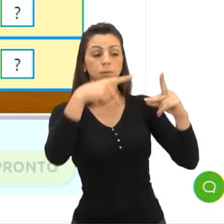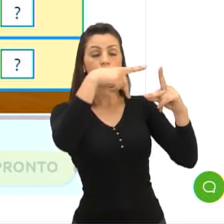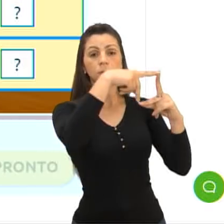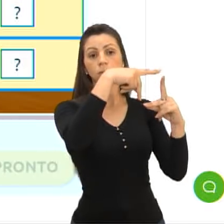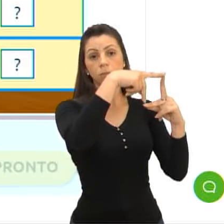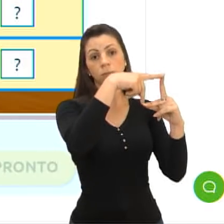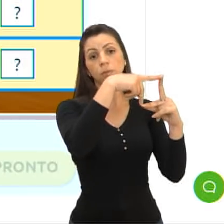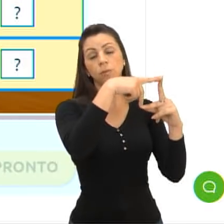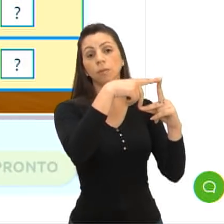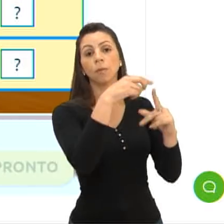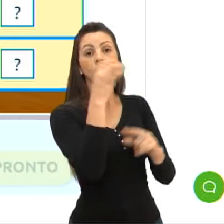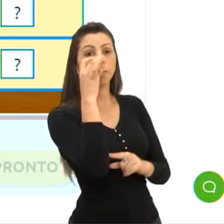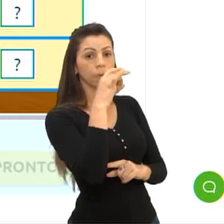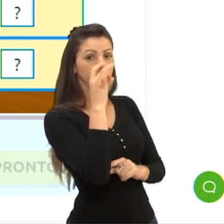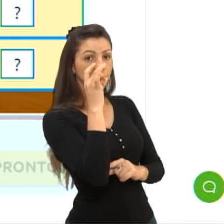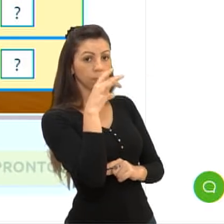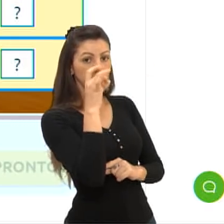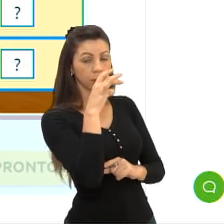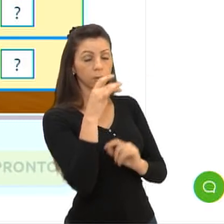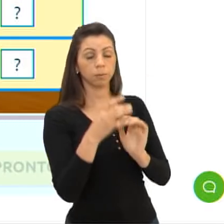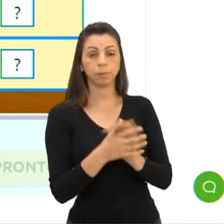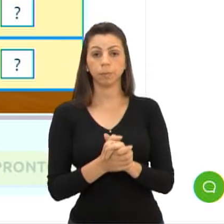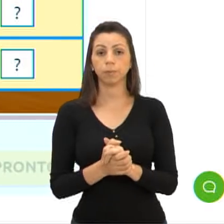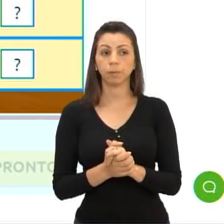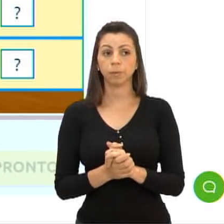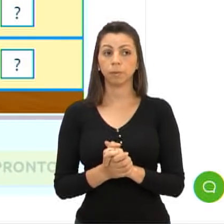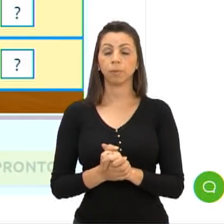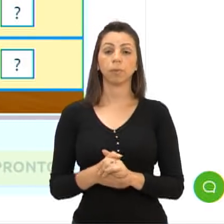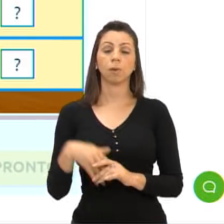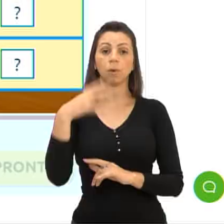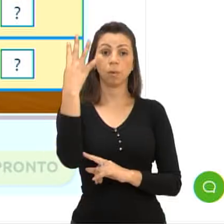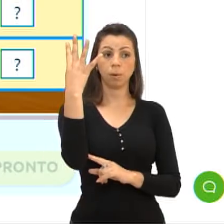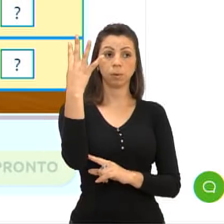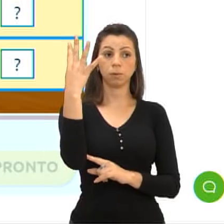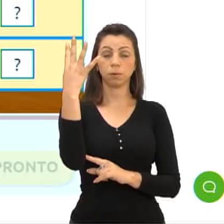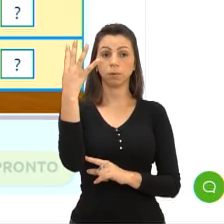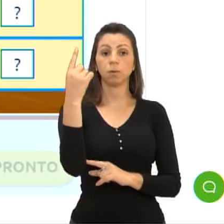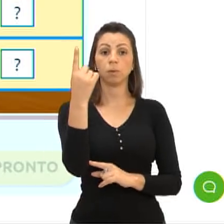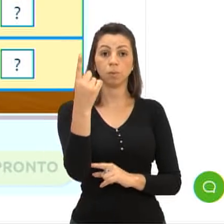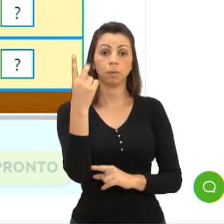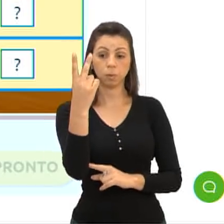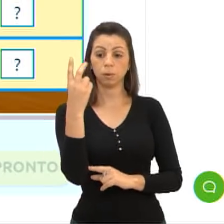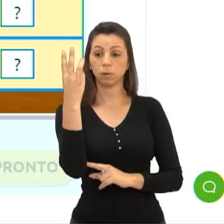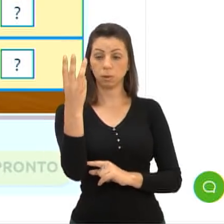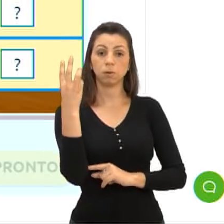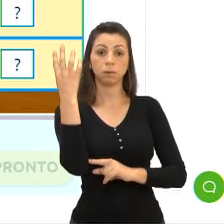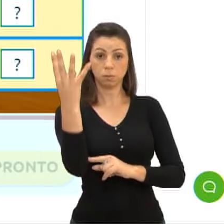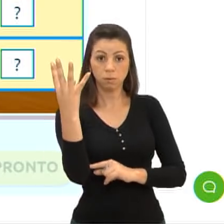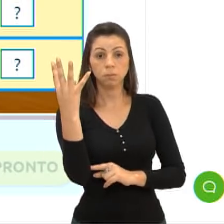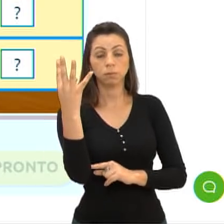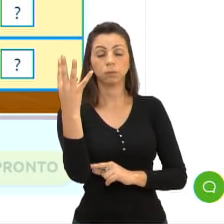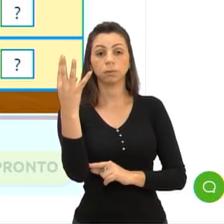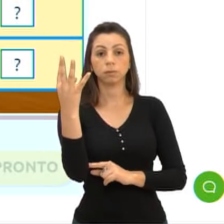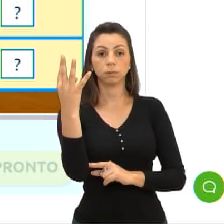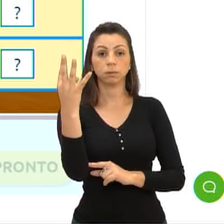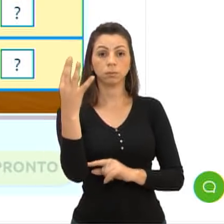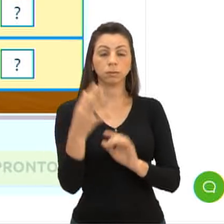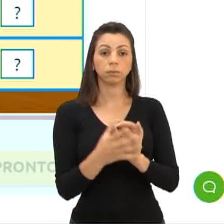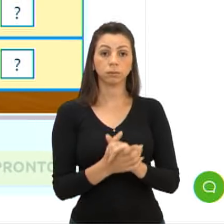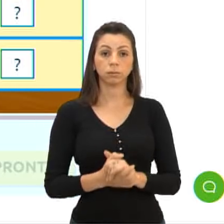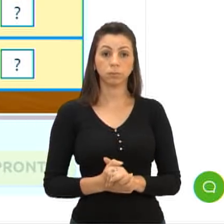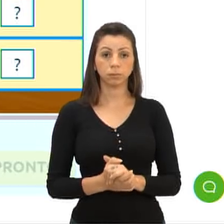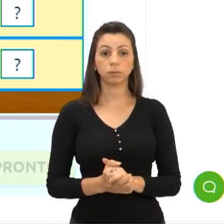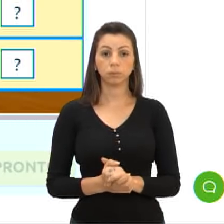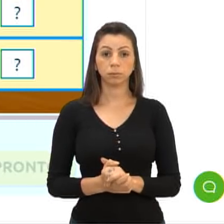verde representado aqui em cima, tem 4 unidades, 1, 2, 3, 4, logo a